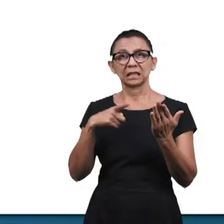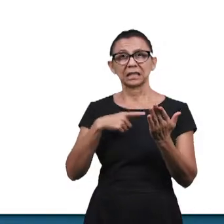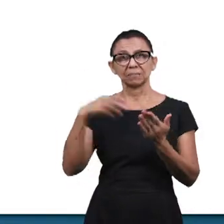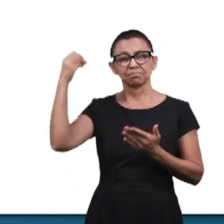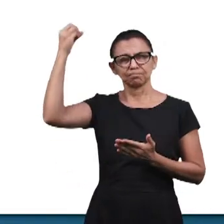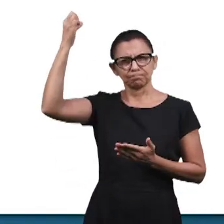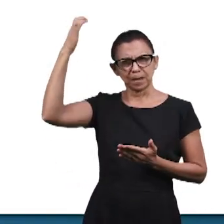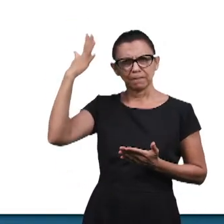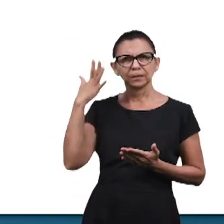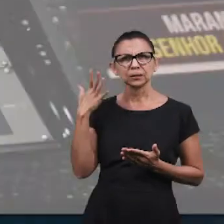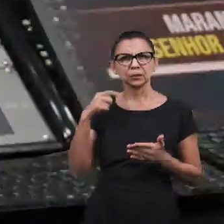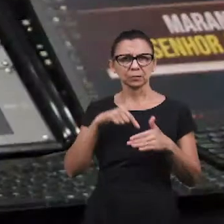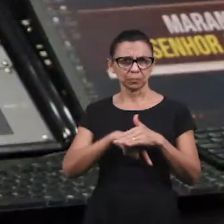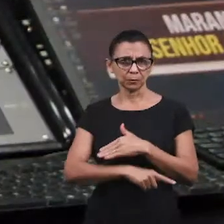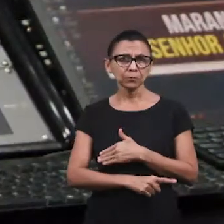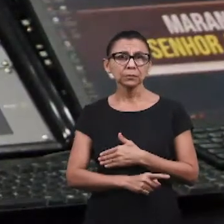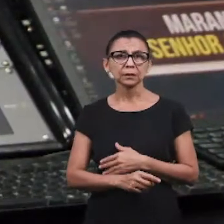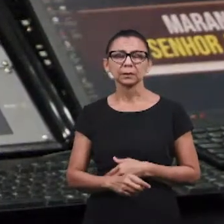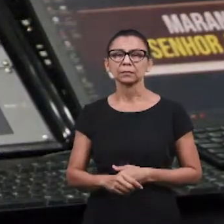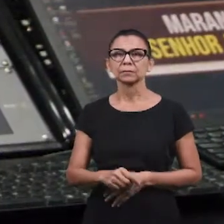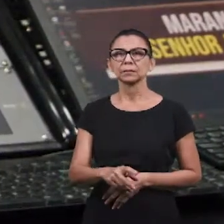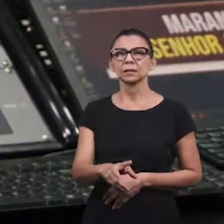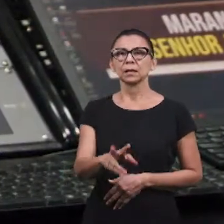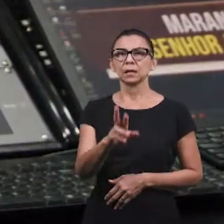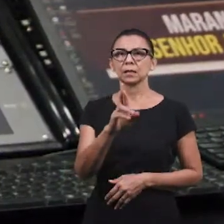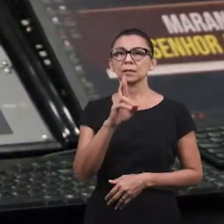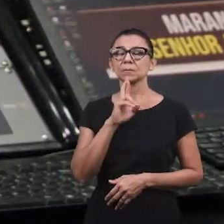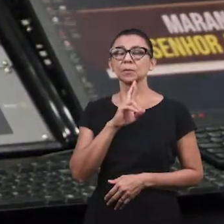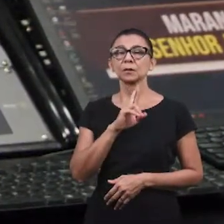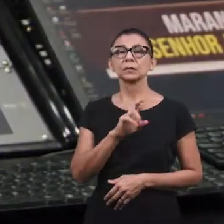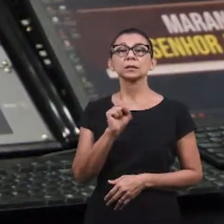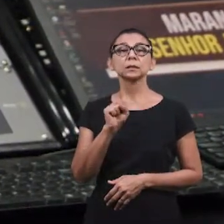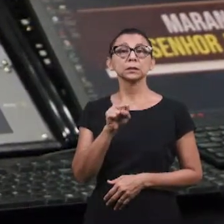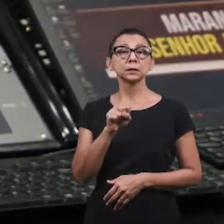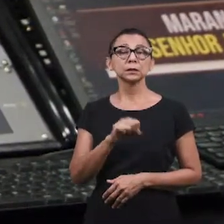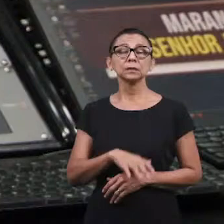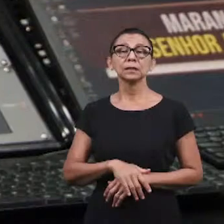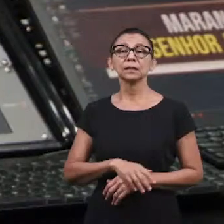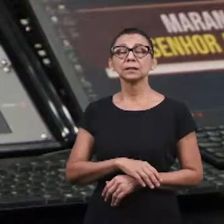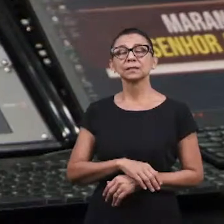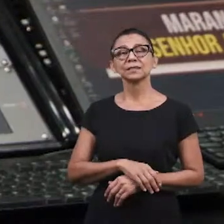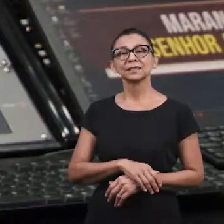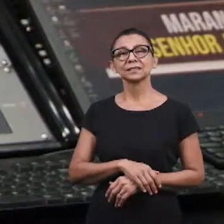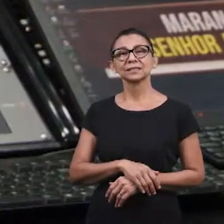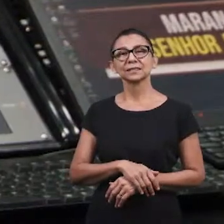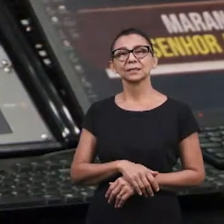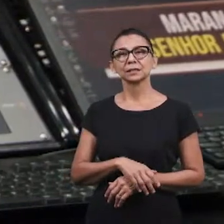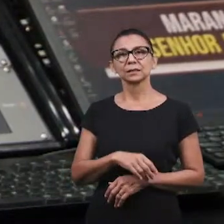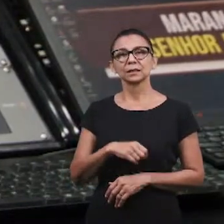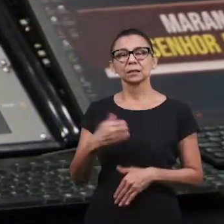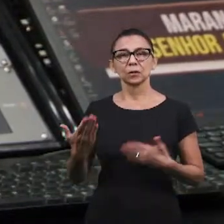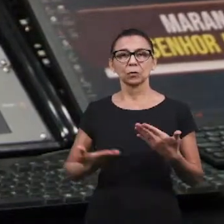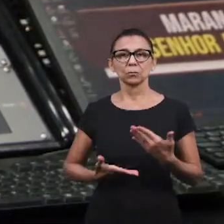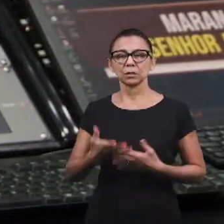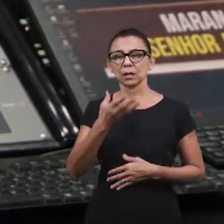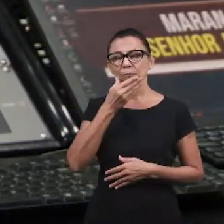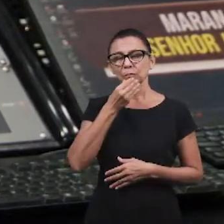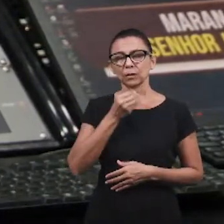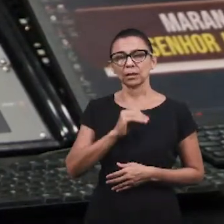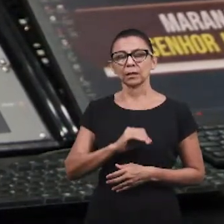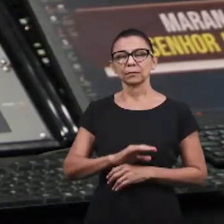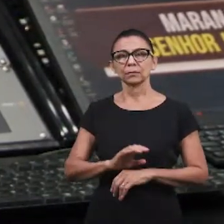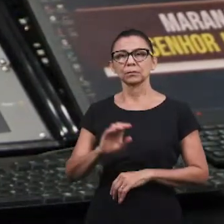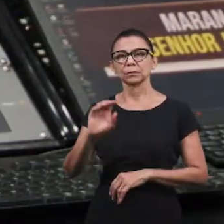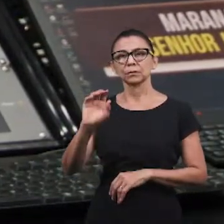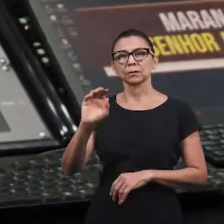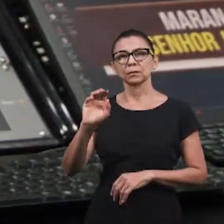a pergunta, sim. E quem vai dar essa resposta vai ser o nosso irmão lá do Paraná, o nosso irmão Andrews. O Andrews é da igreja